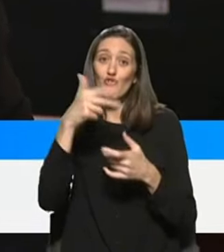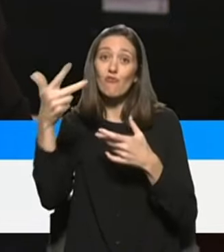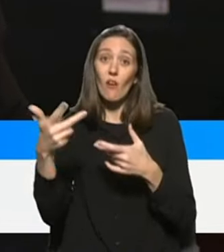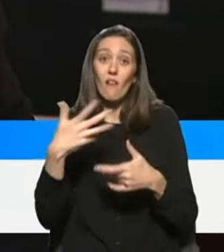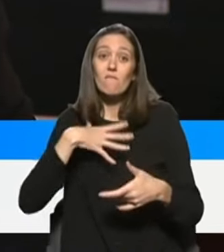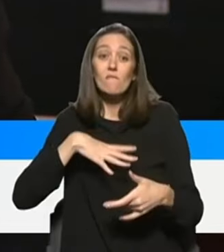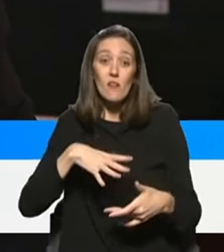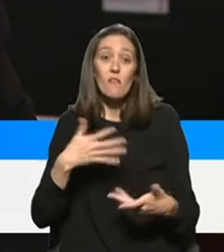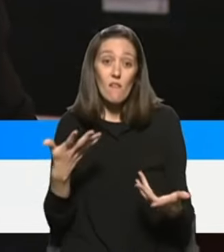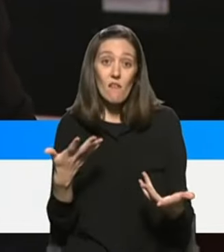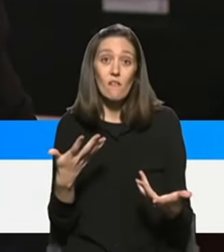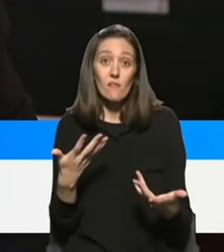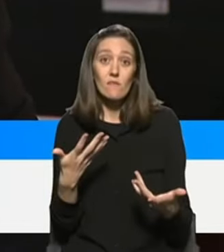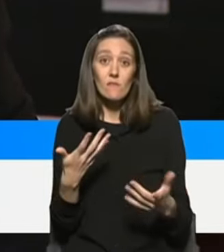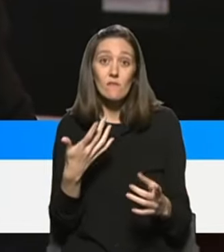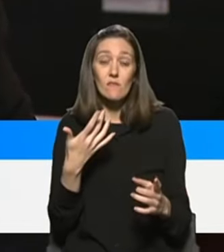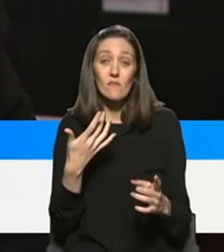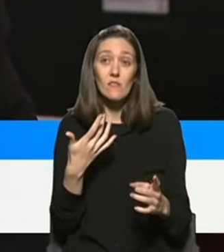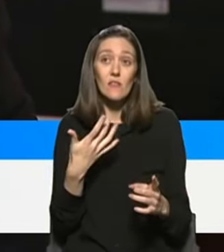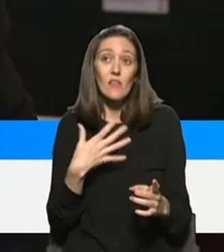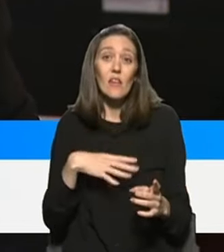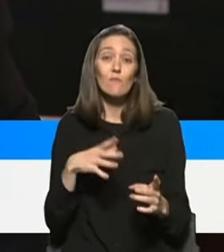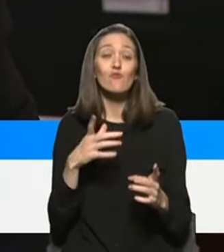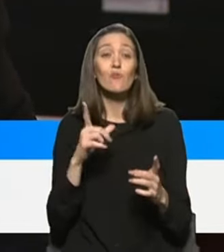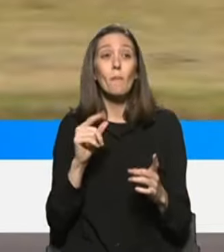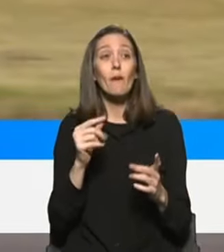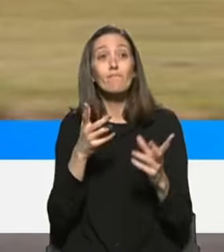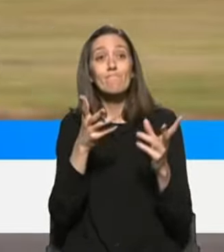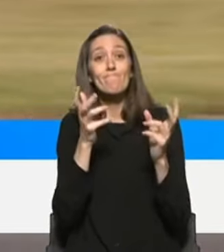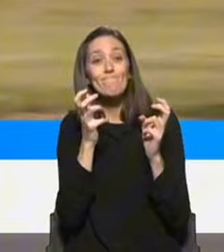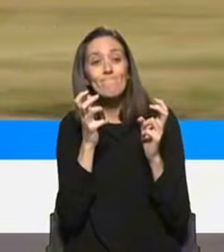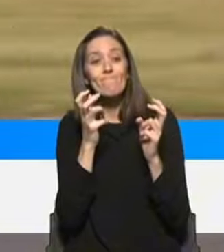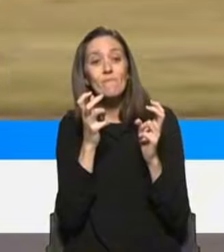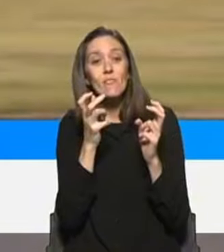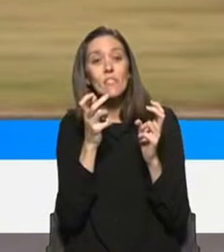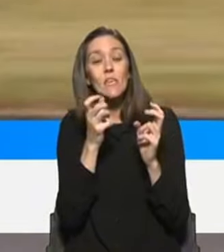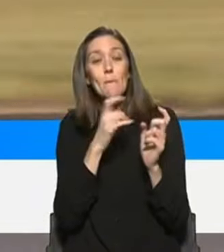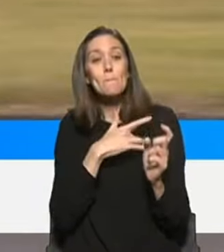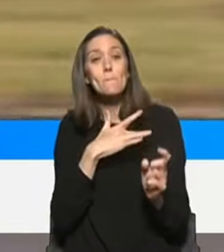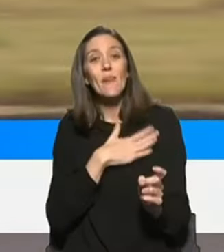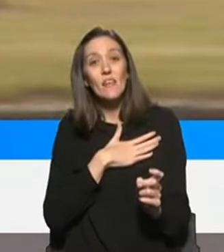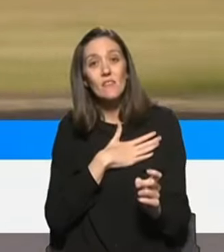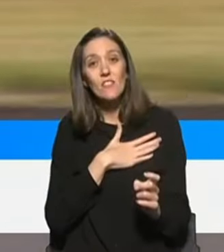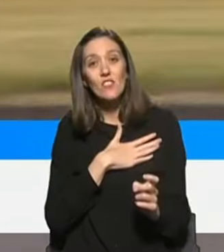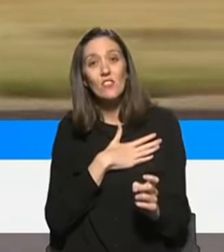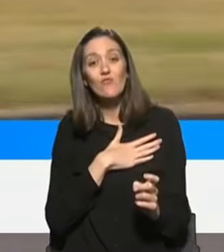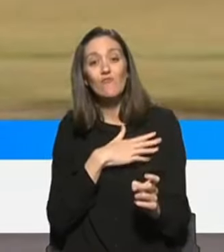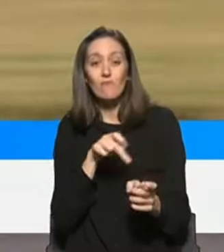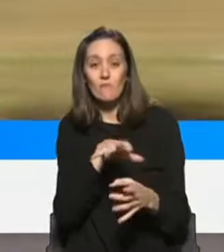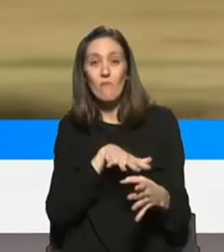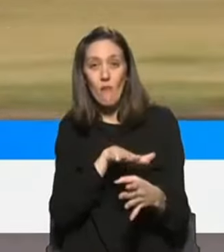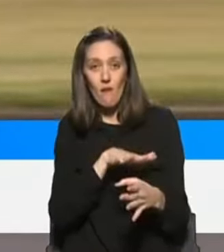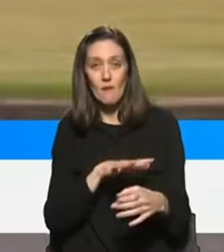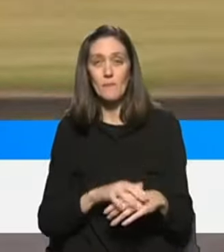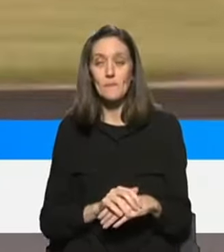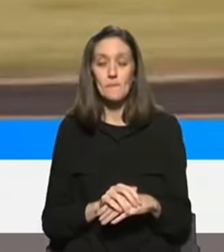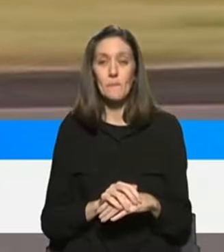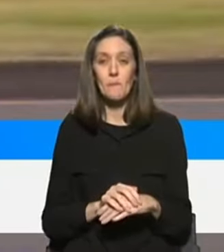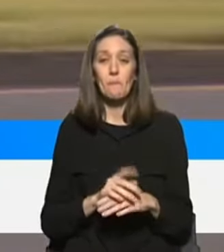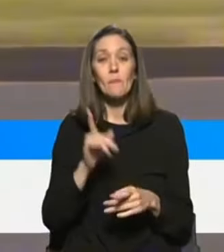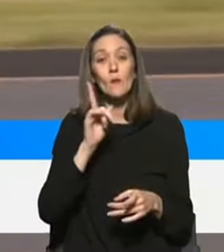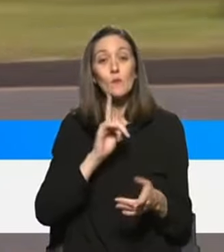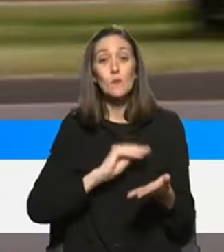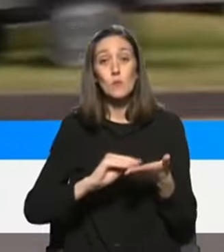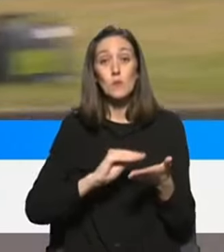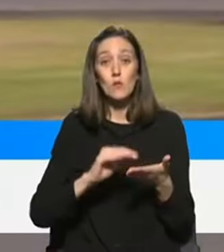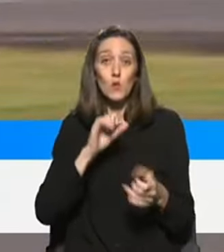tenha uma captação de, e fixação de empresas na área. O secretário do Mar, apesar de